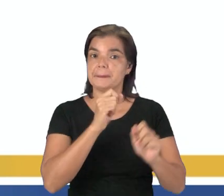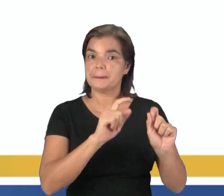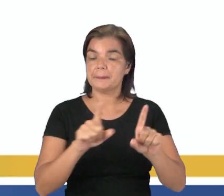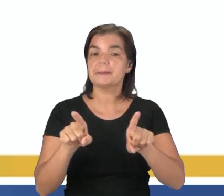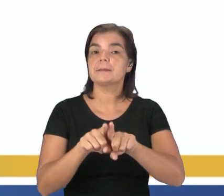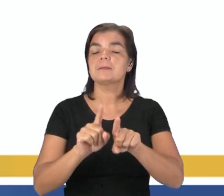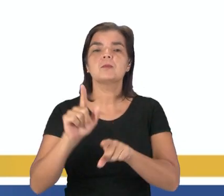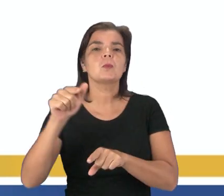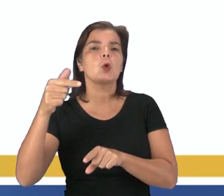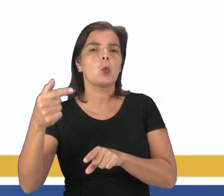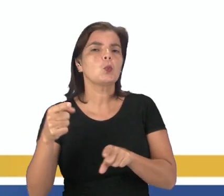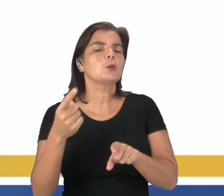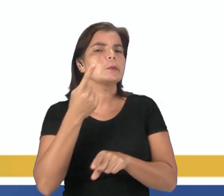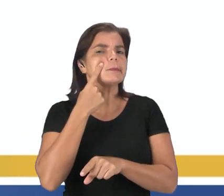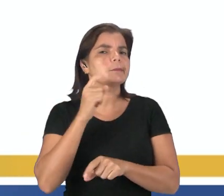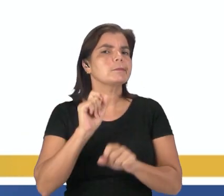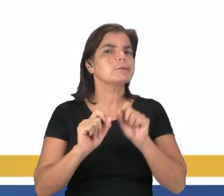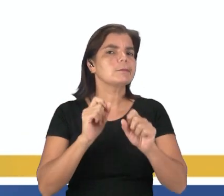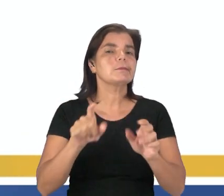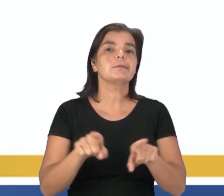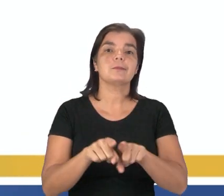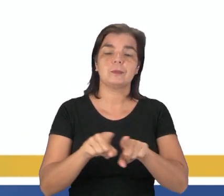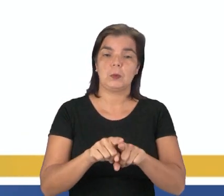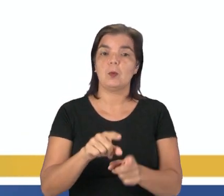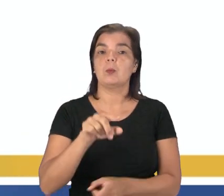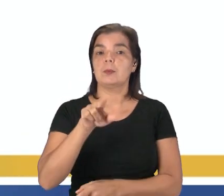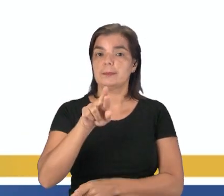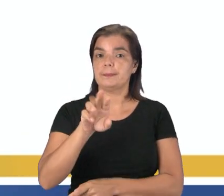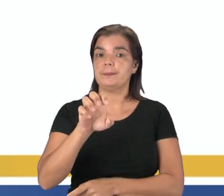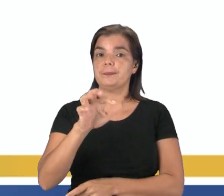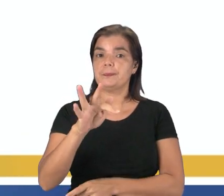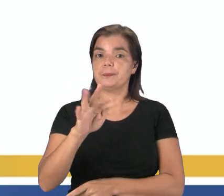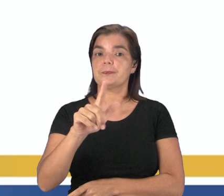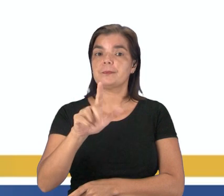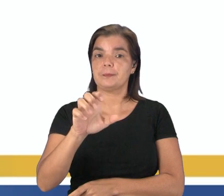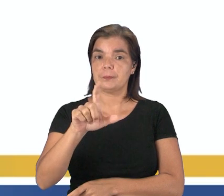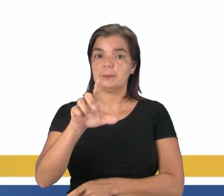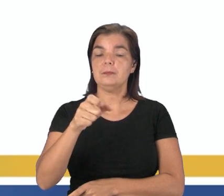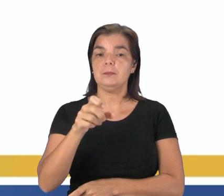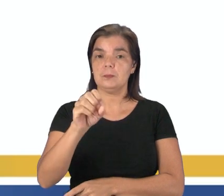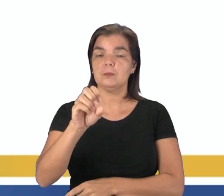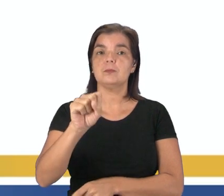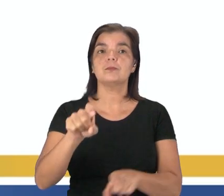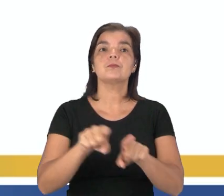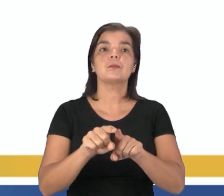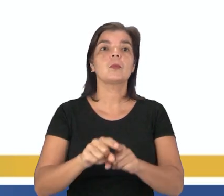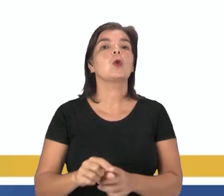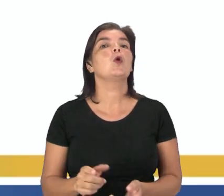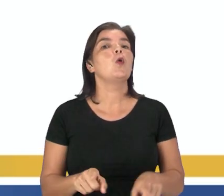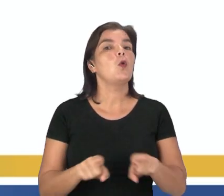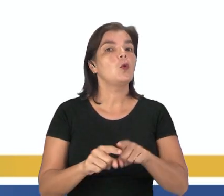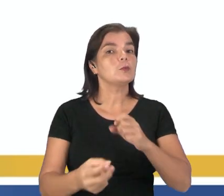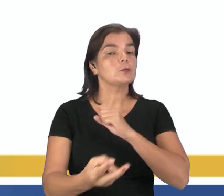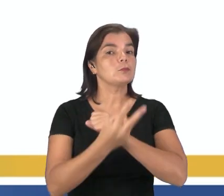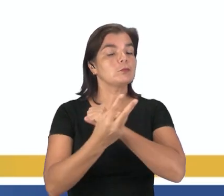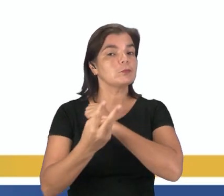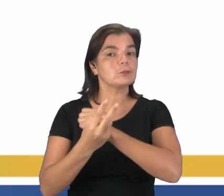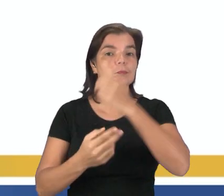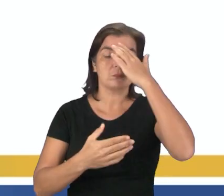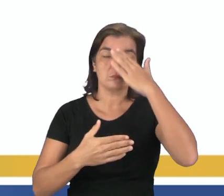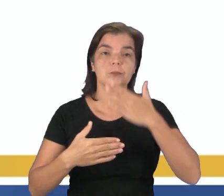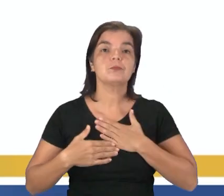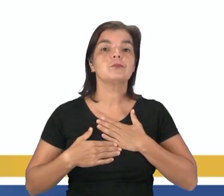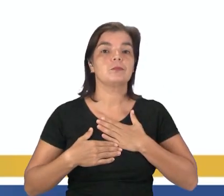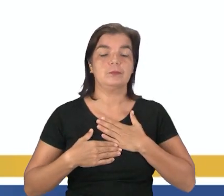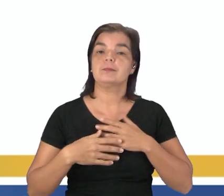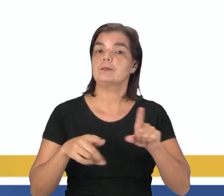também outras ações que a gente pode ter, como reflexos, tá? Nós temos também proteínas que compõem o nosso corpo, que vão tentar nos proteger.